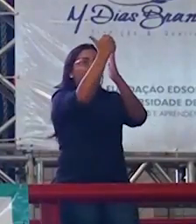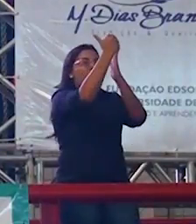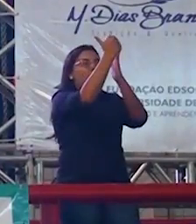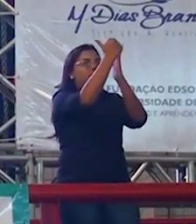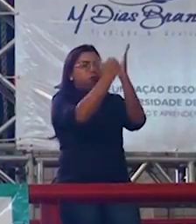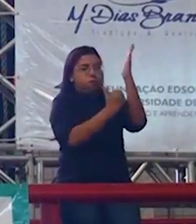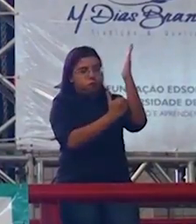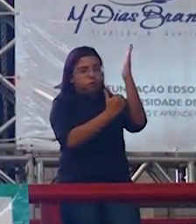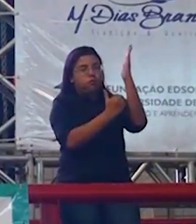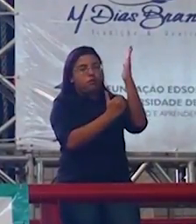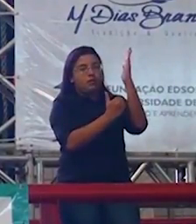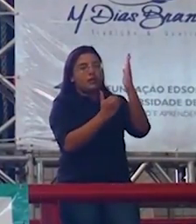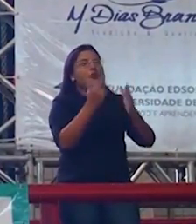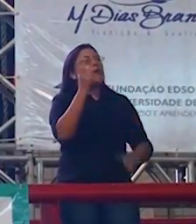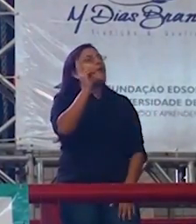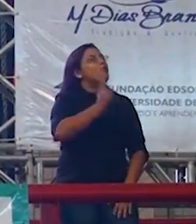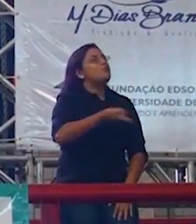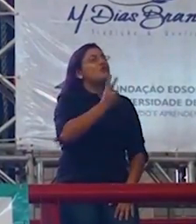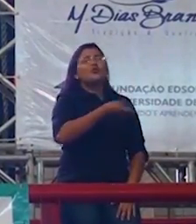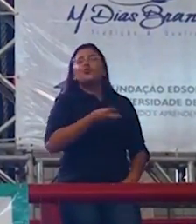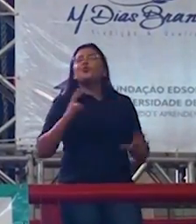Então a memória de todo mundo é assim,